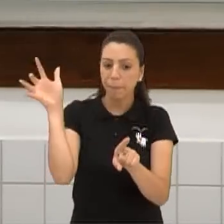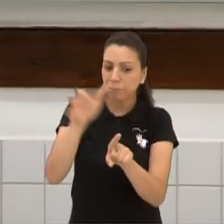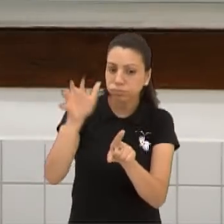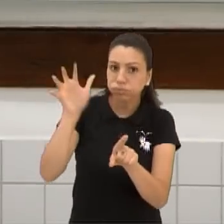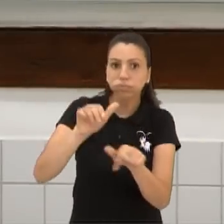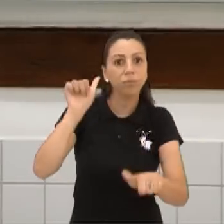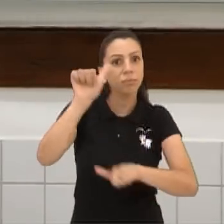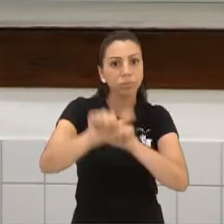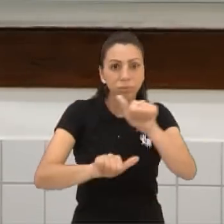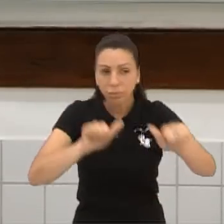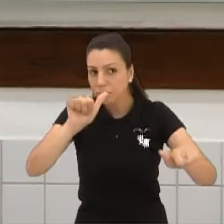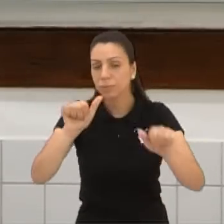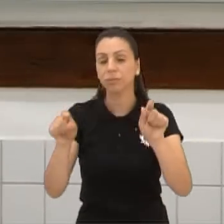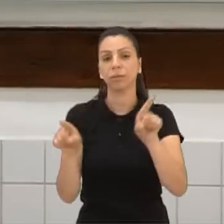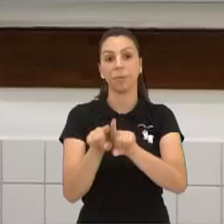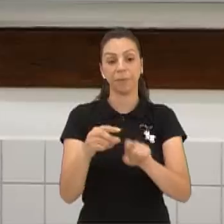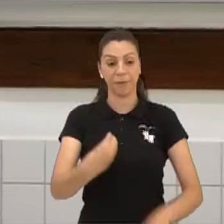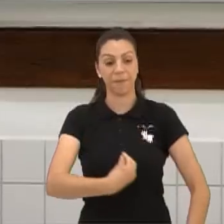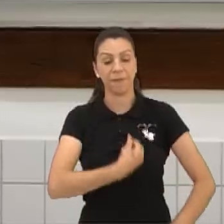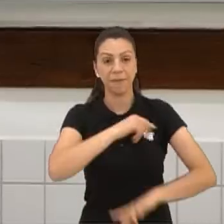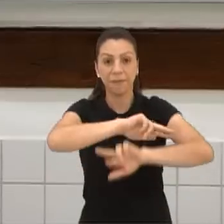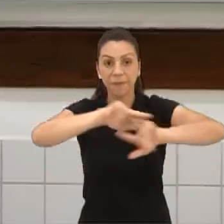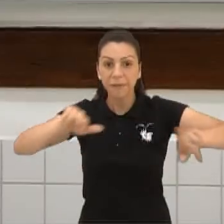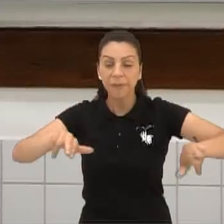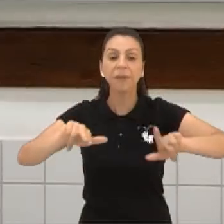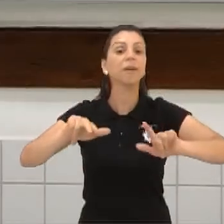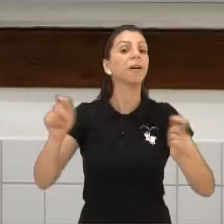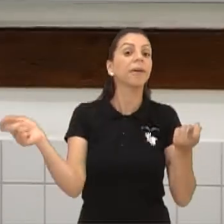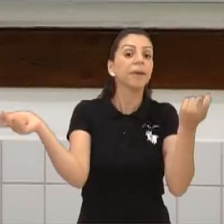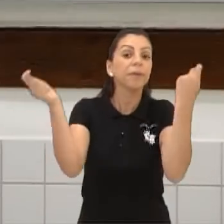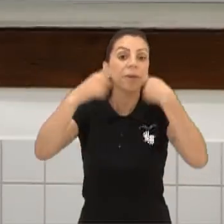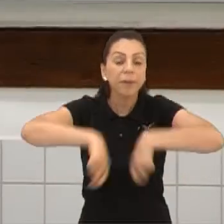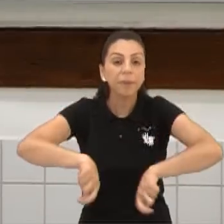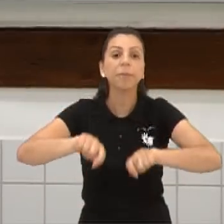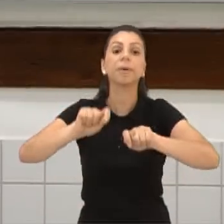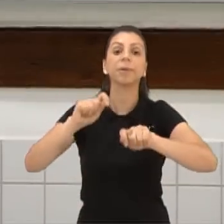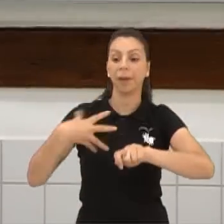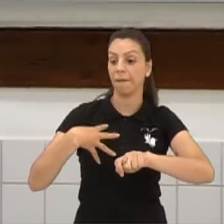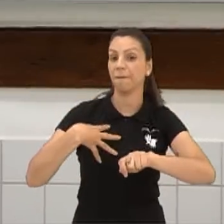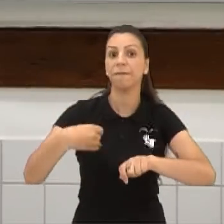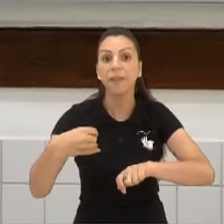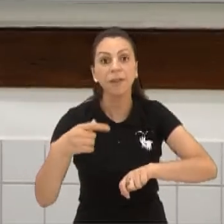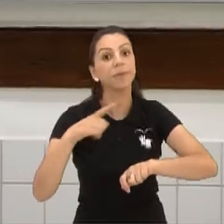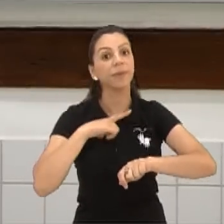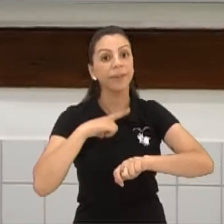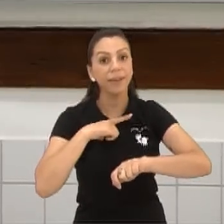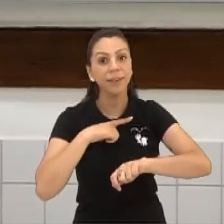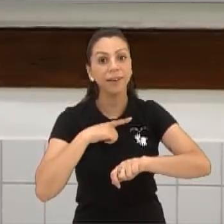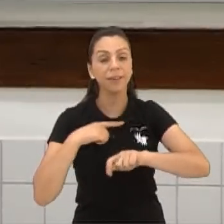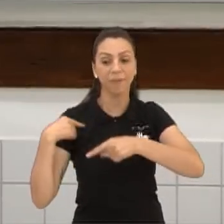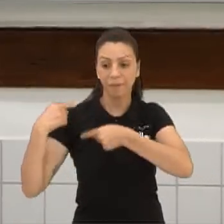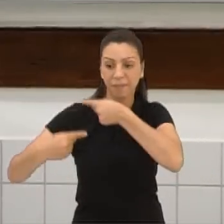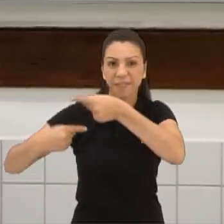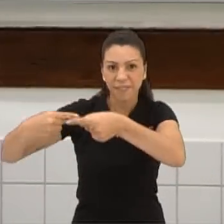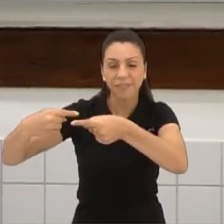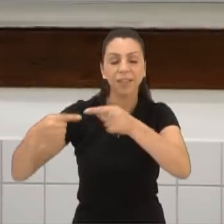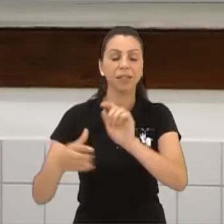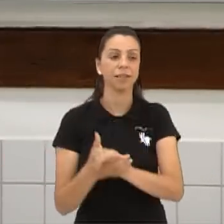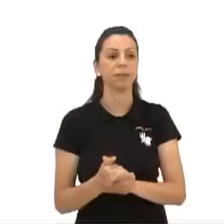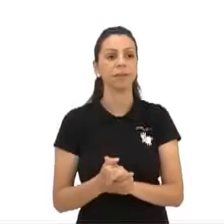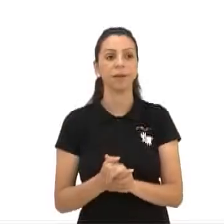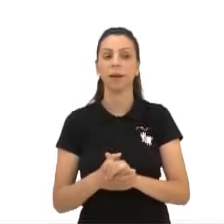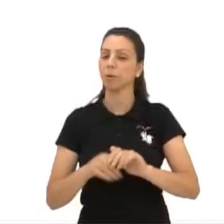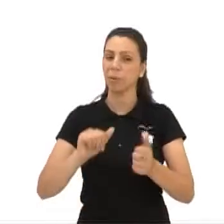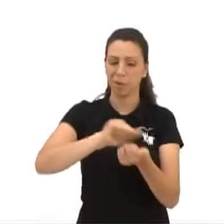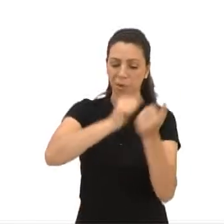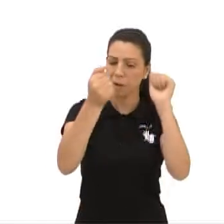mutação, sim. Ser vivo possui capacidade em deixar descendentes. Porém, ser vivo não é aquele